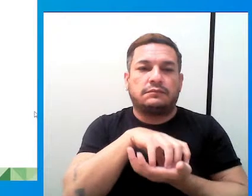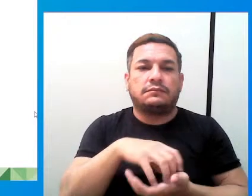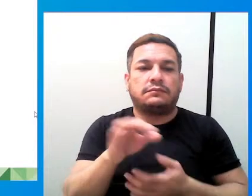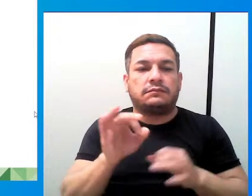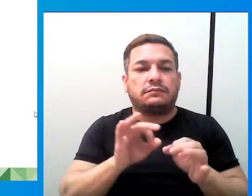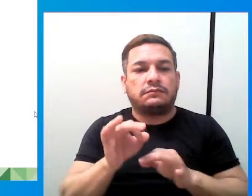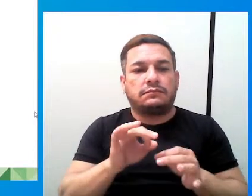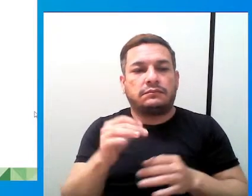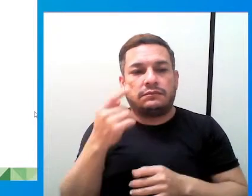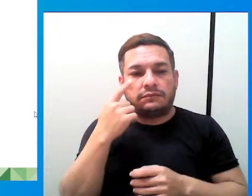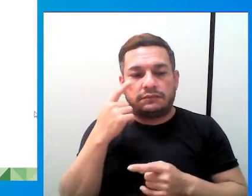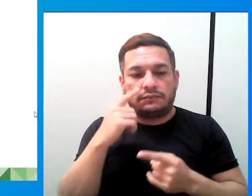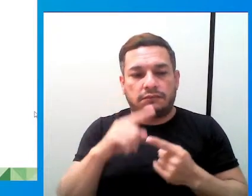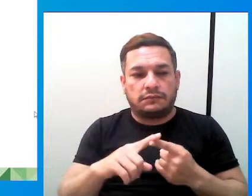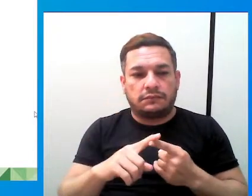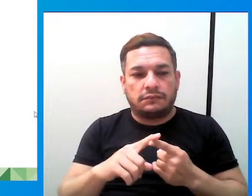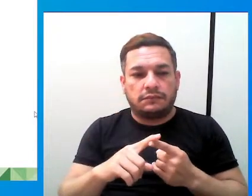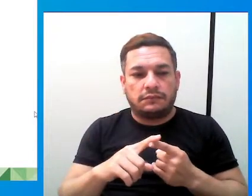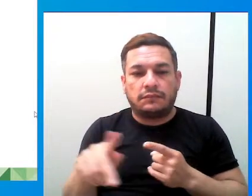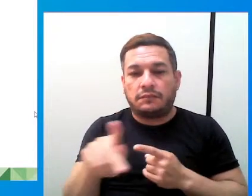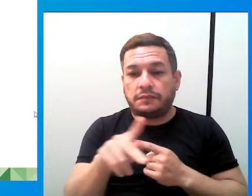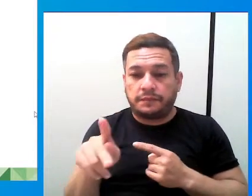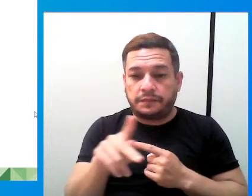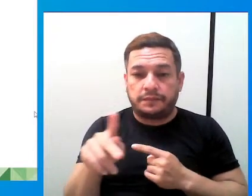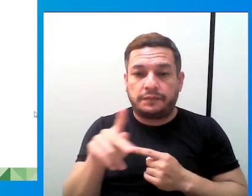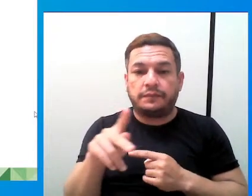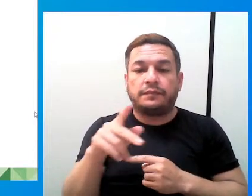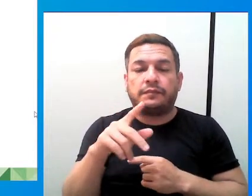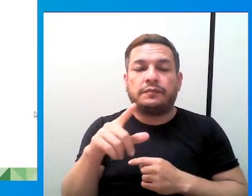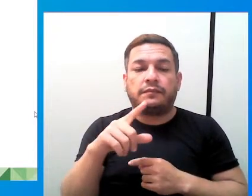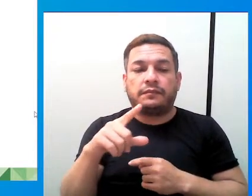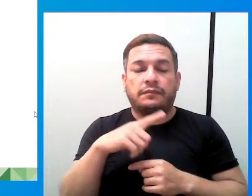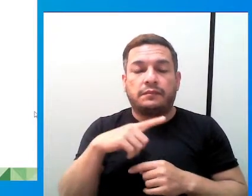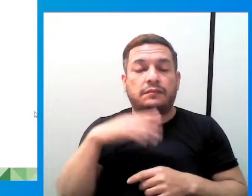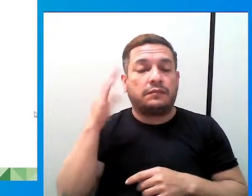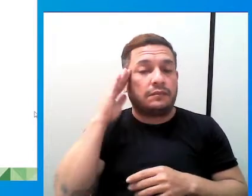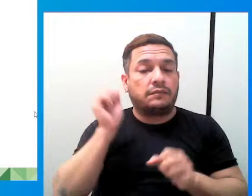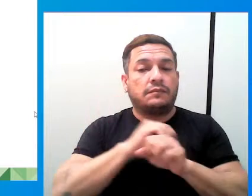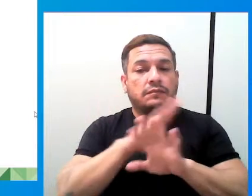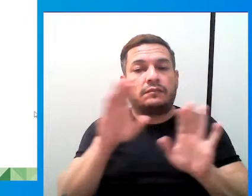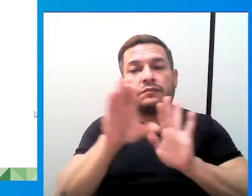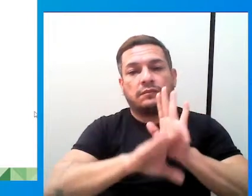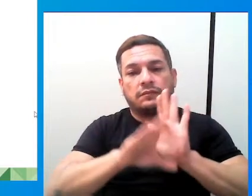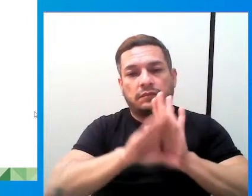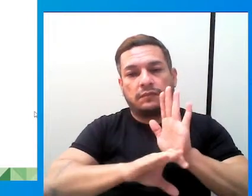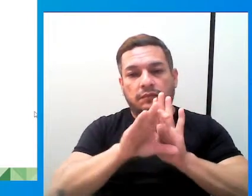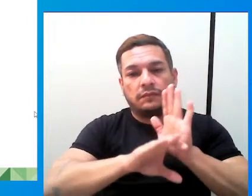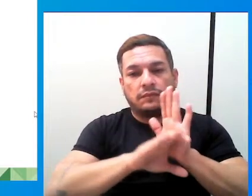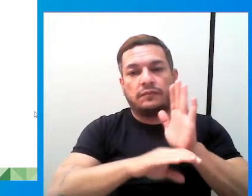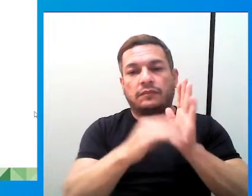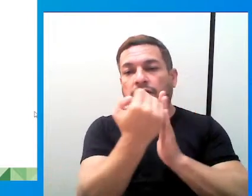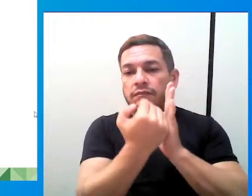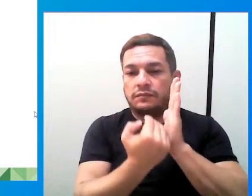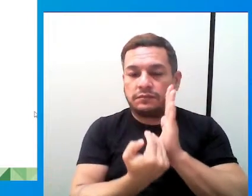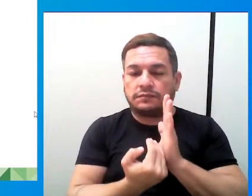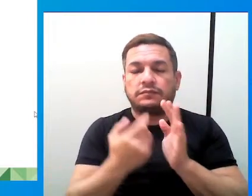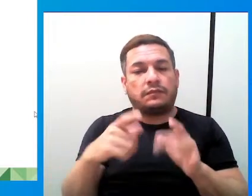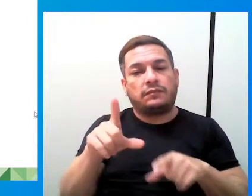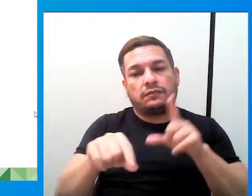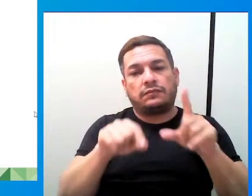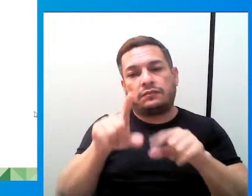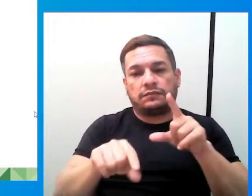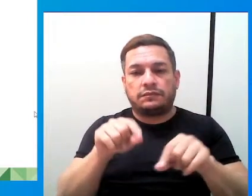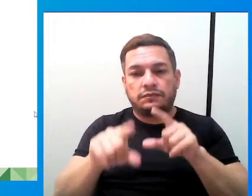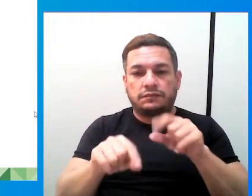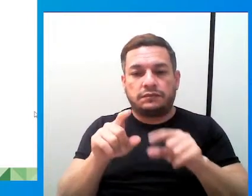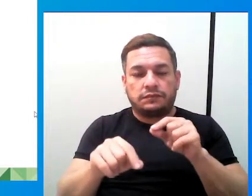por extensionistas e professores que entendam de currículo. Então, foram realmente escolhidos a dedo, digamos